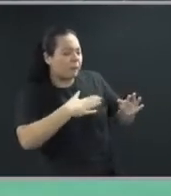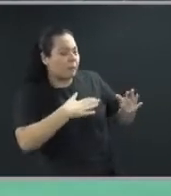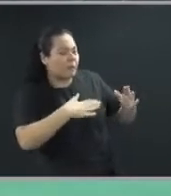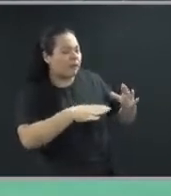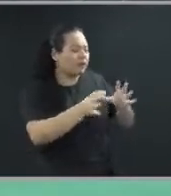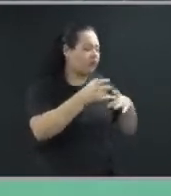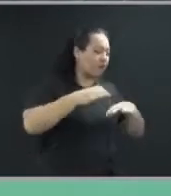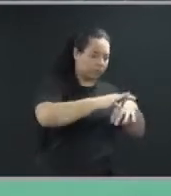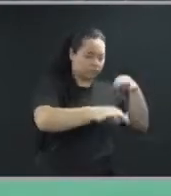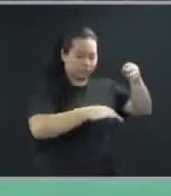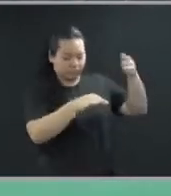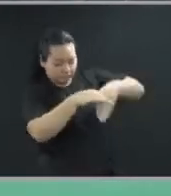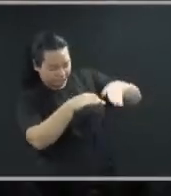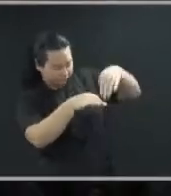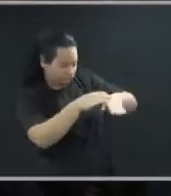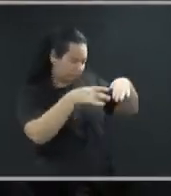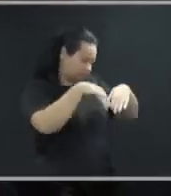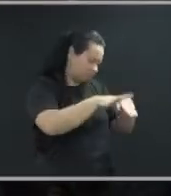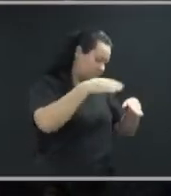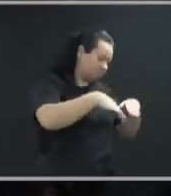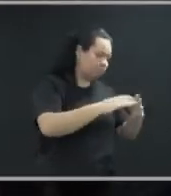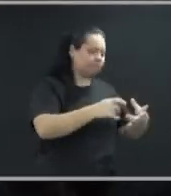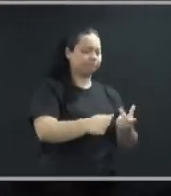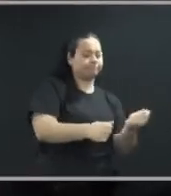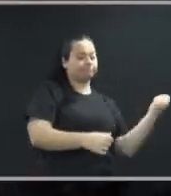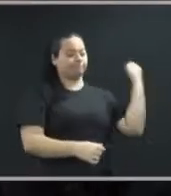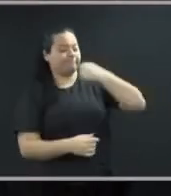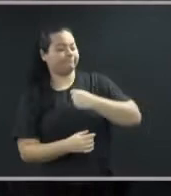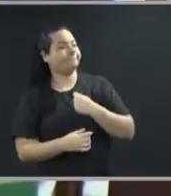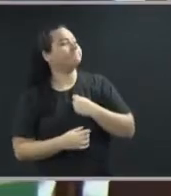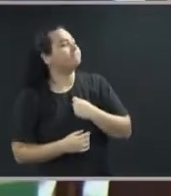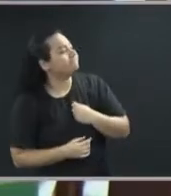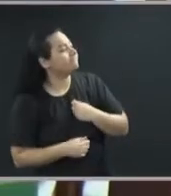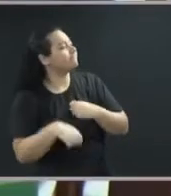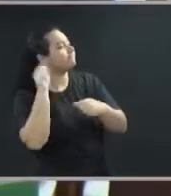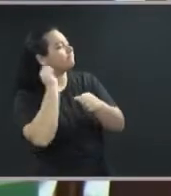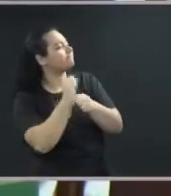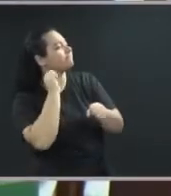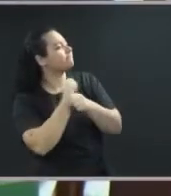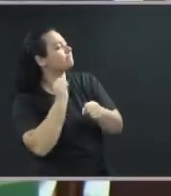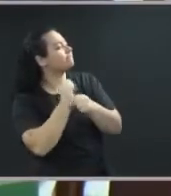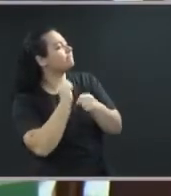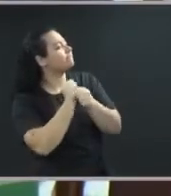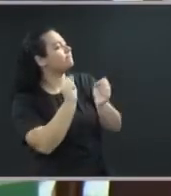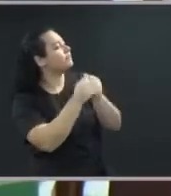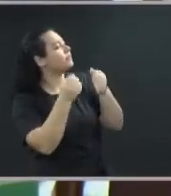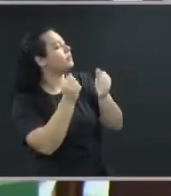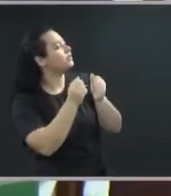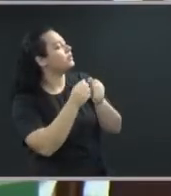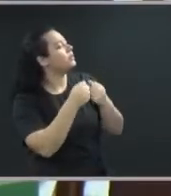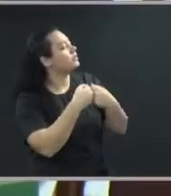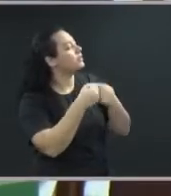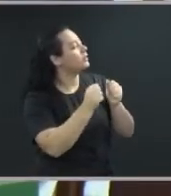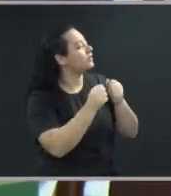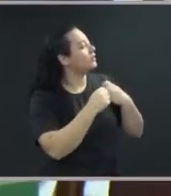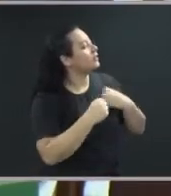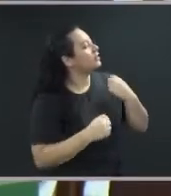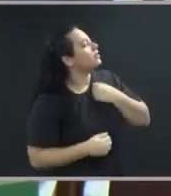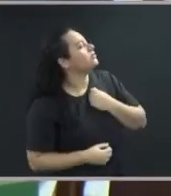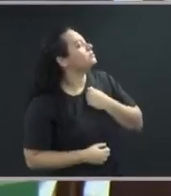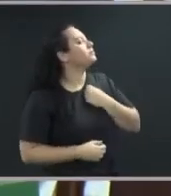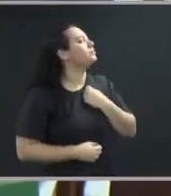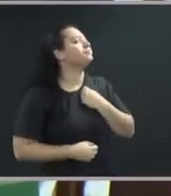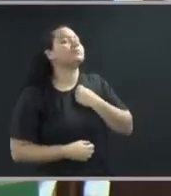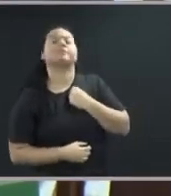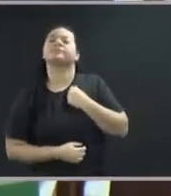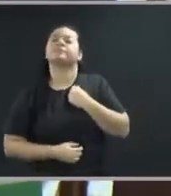ônibus, no primeiro ponto. Aí o motorista parou e eu pulei. Aí eu olhei para o cobrador e falei: